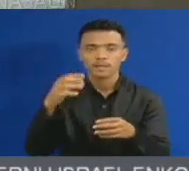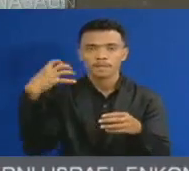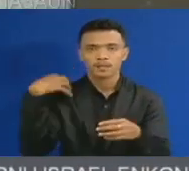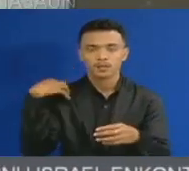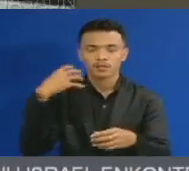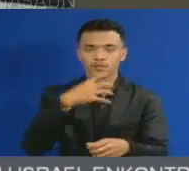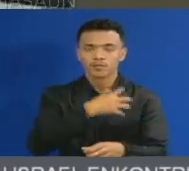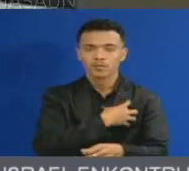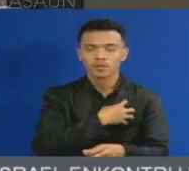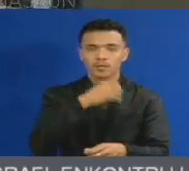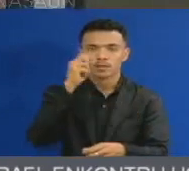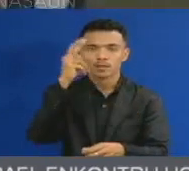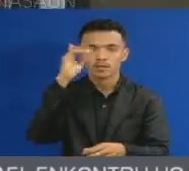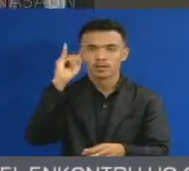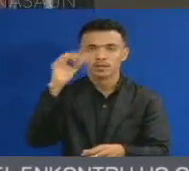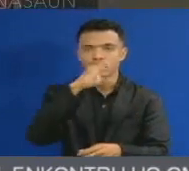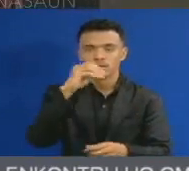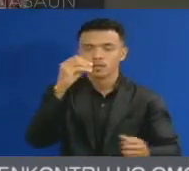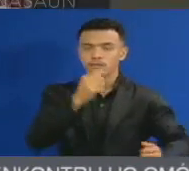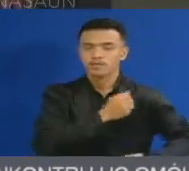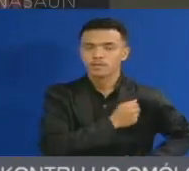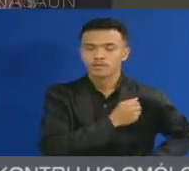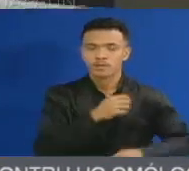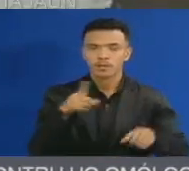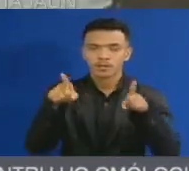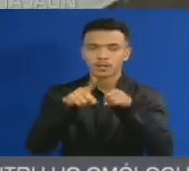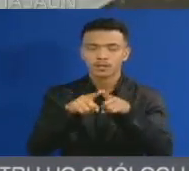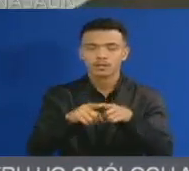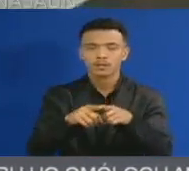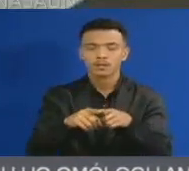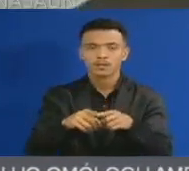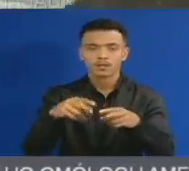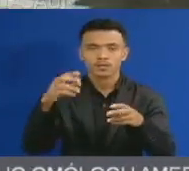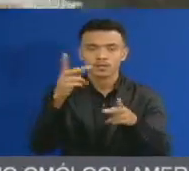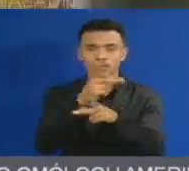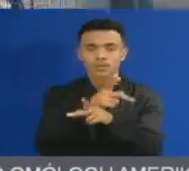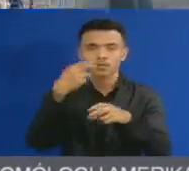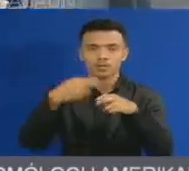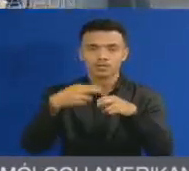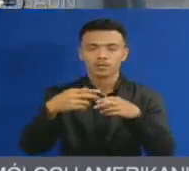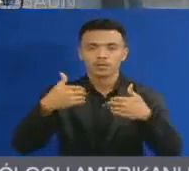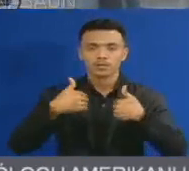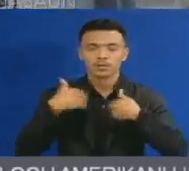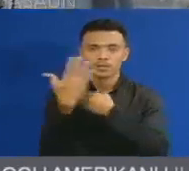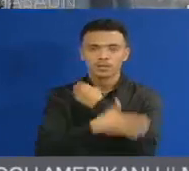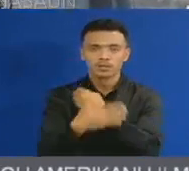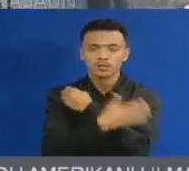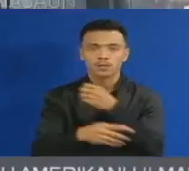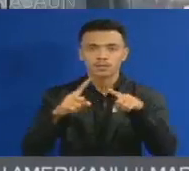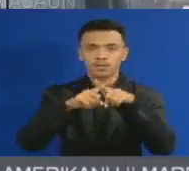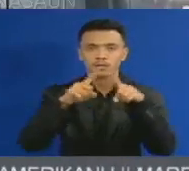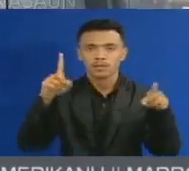instituição Peniteli, SNI, no FFDTeli, no dar instrumento ho de garante ameaça interna no externa, mai be ideidak ho